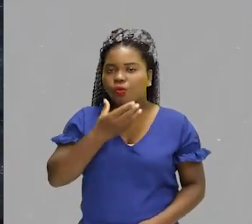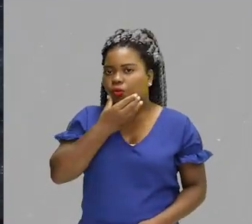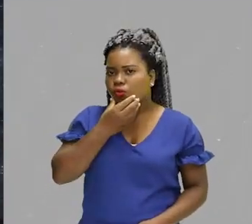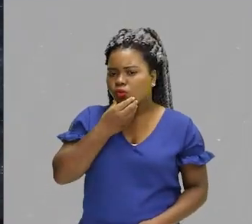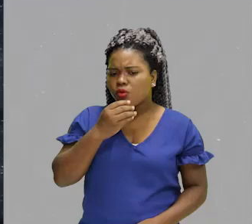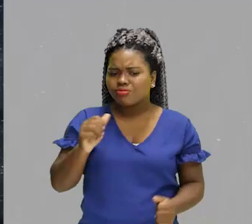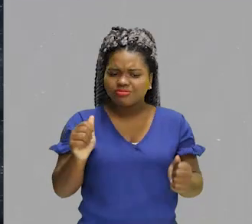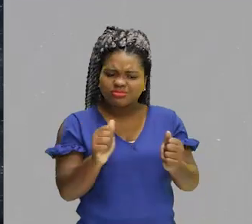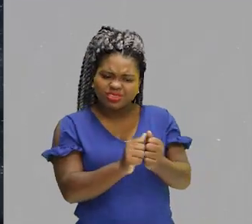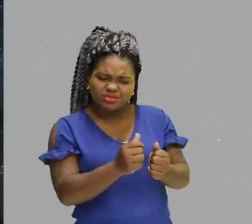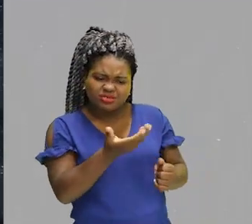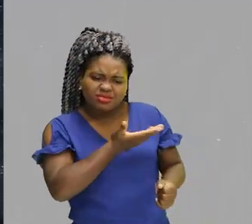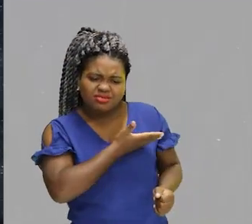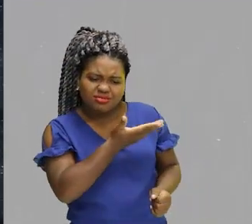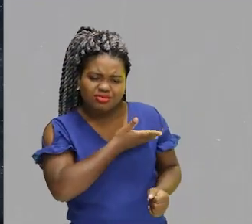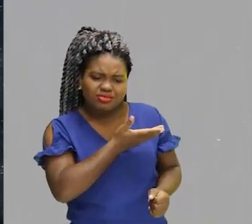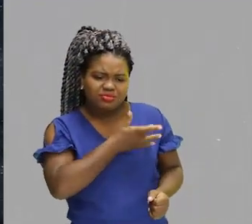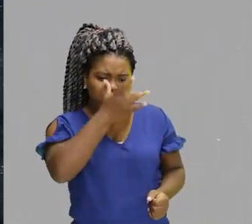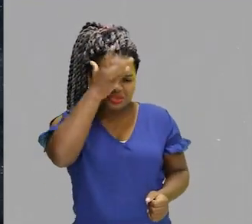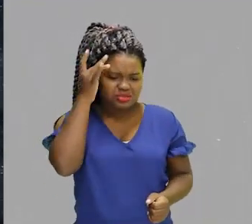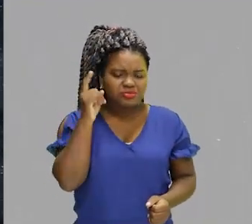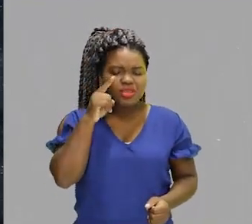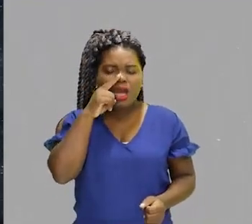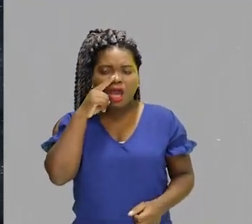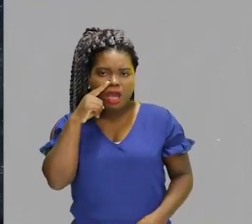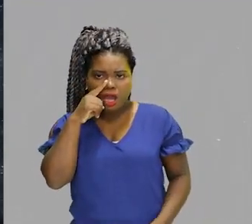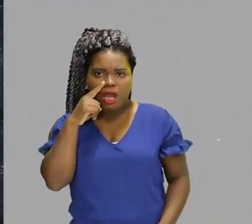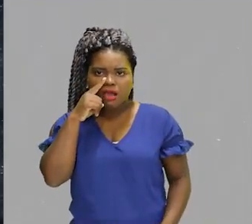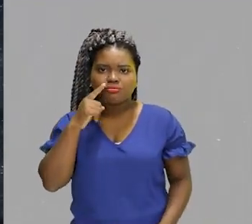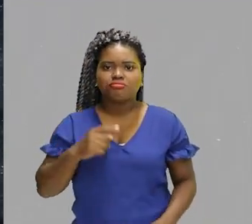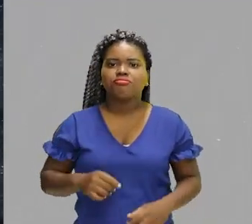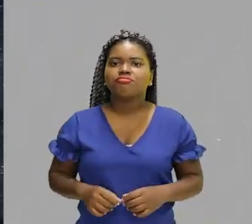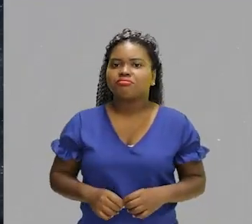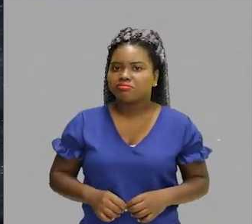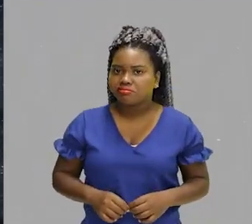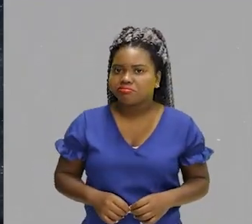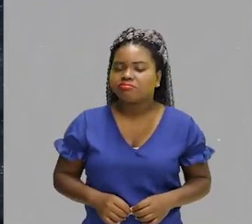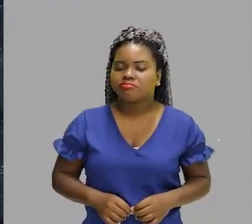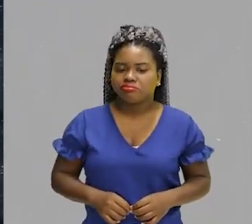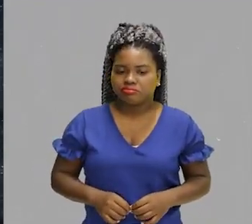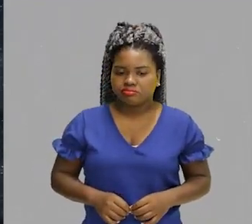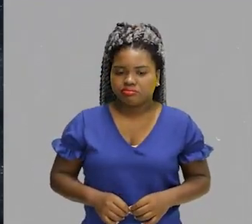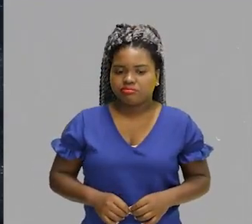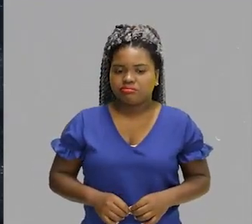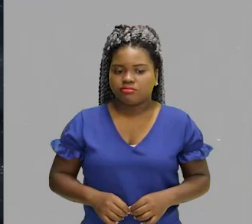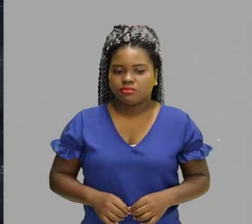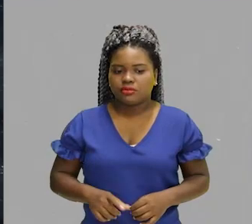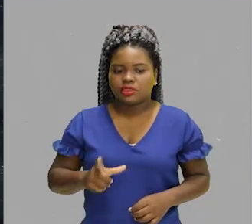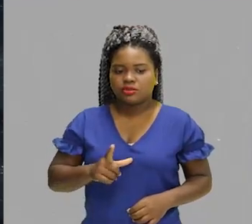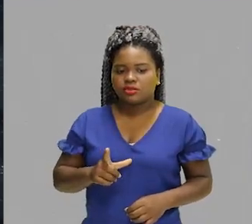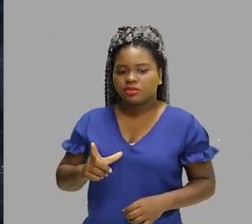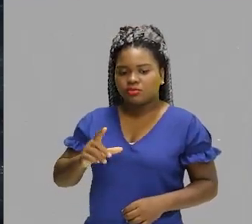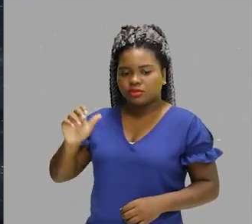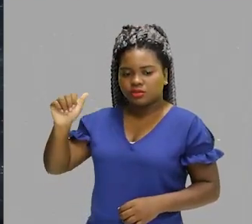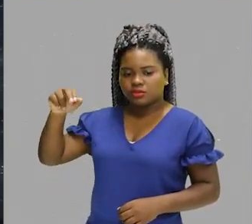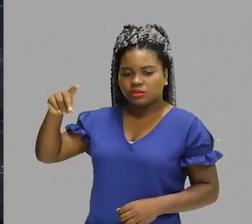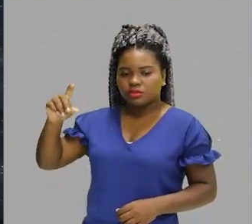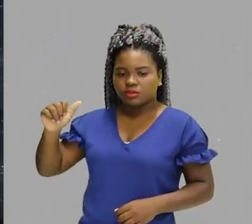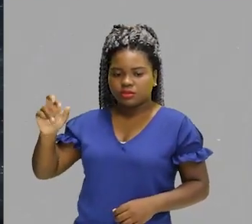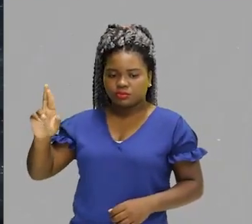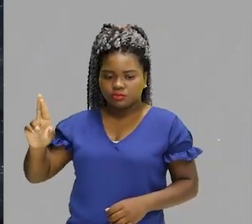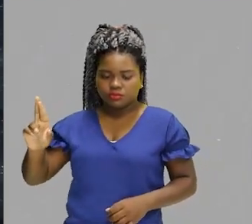Serafim anda metiendo-se com gente peligrosa. Anda metiendo-se, aqui eu tenho andar mais